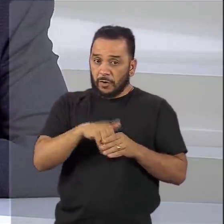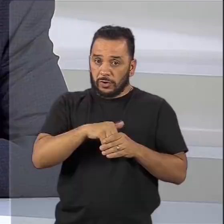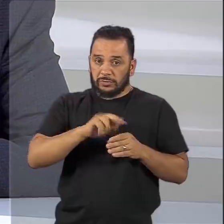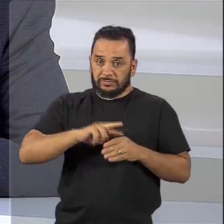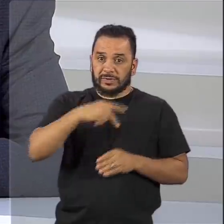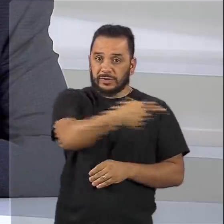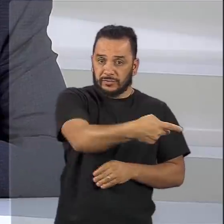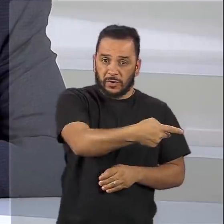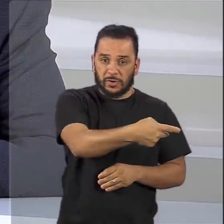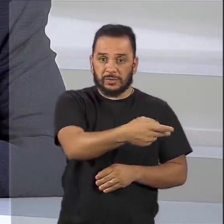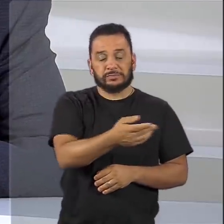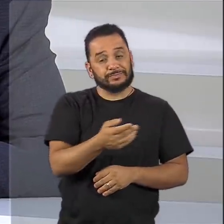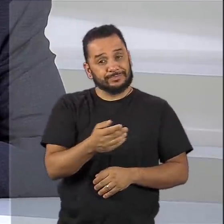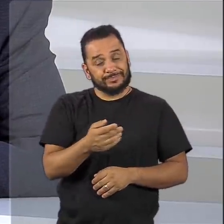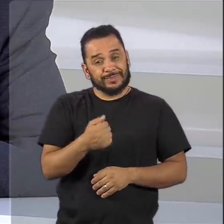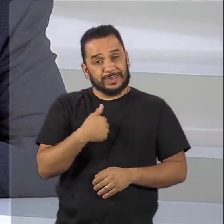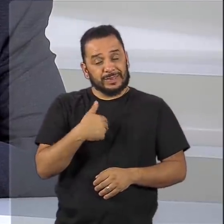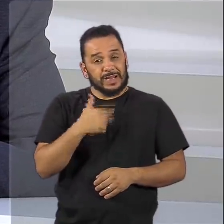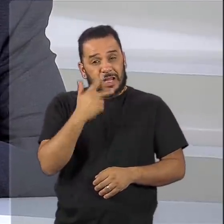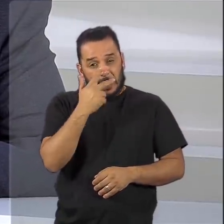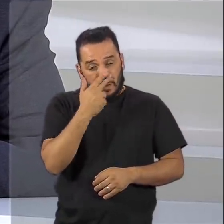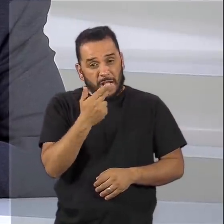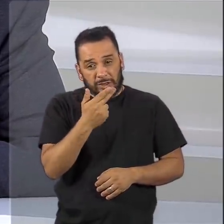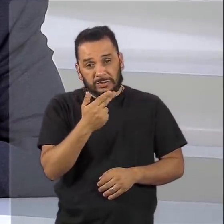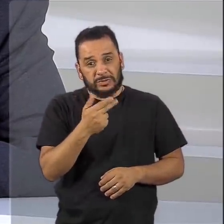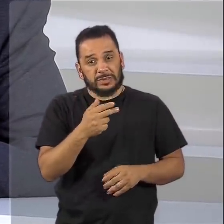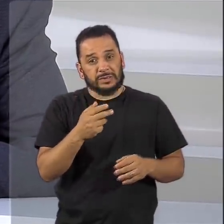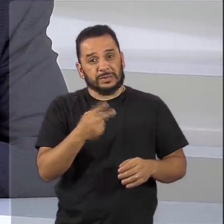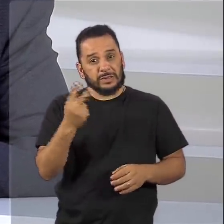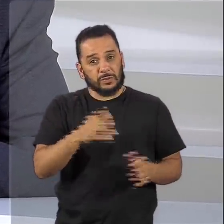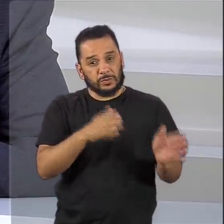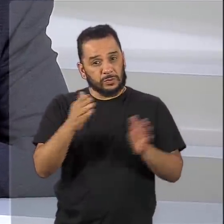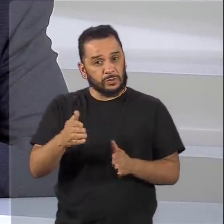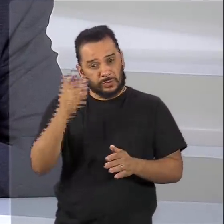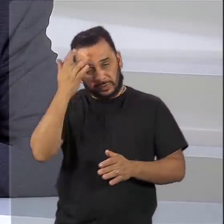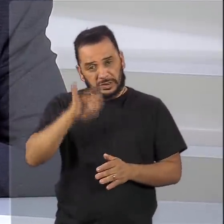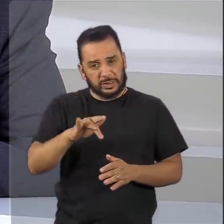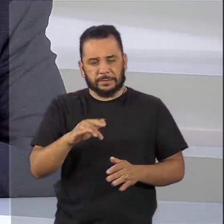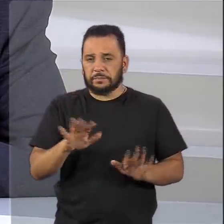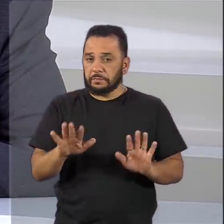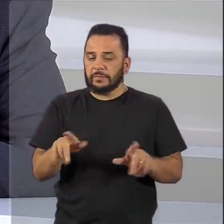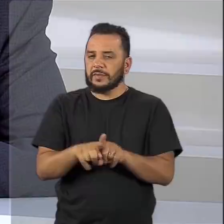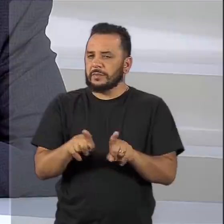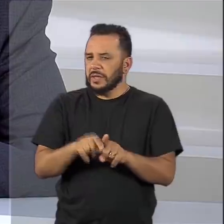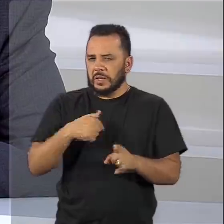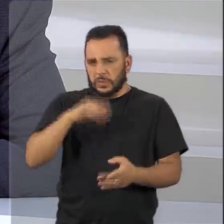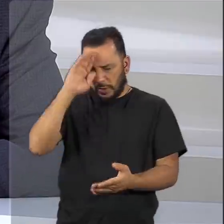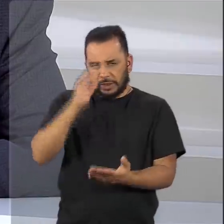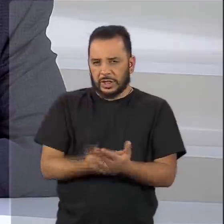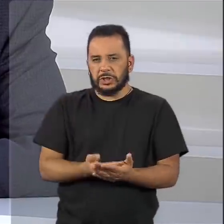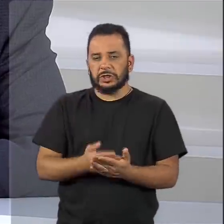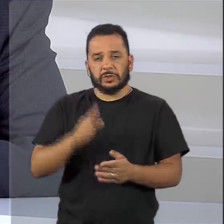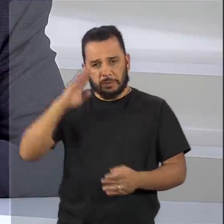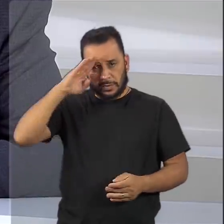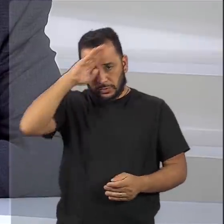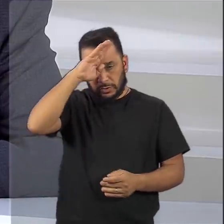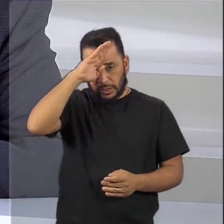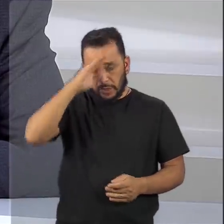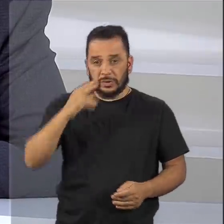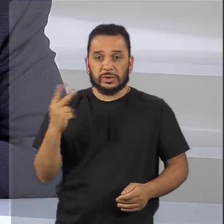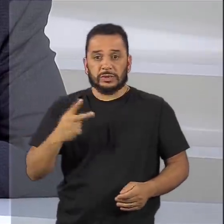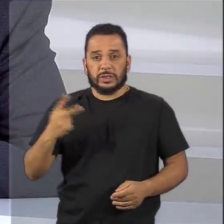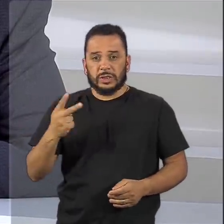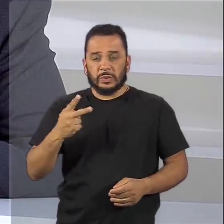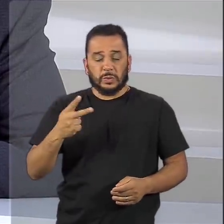para o segundo turno. Então, eu só posso dizer para você que eu não acredito no Bolsonaro no segundo turno e que o PT tem essa dificuldade